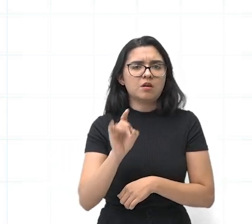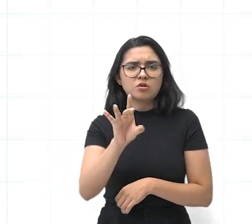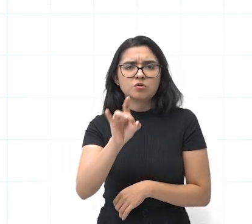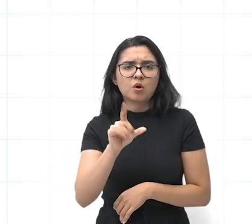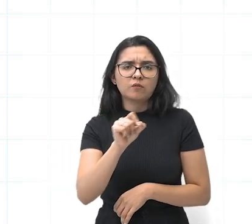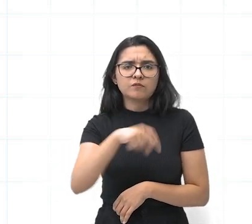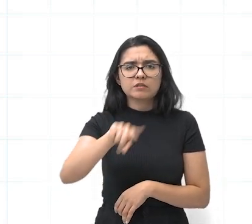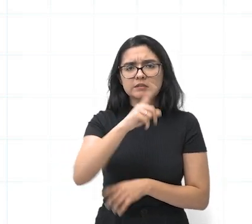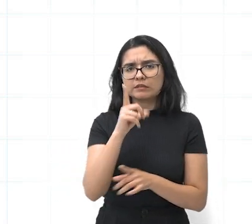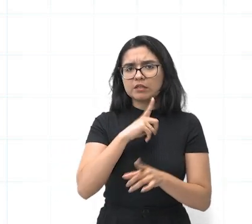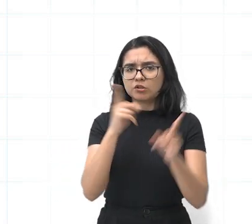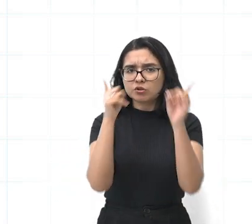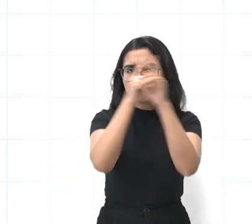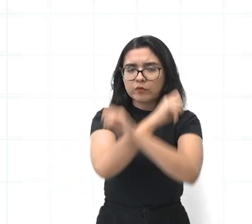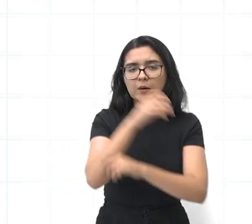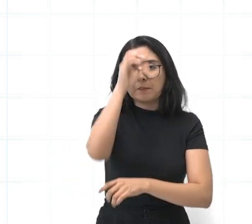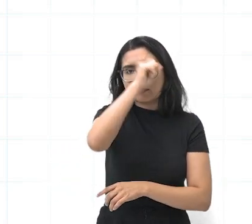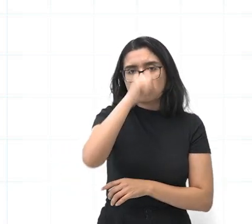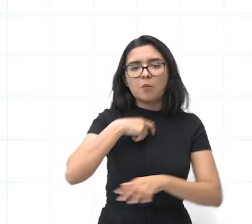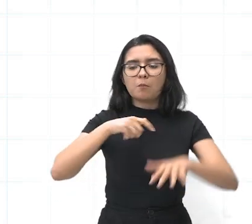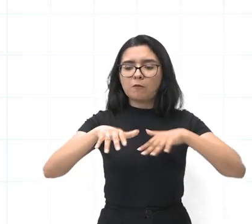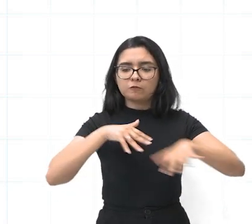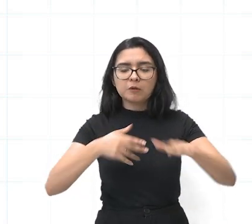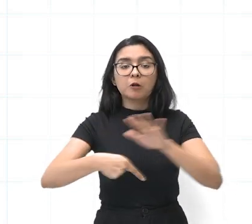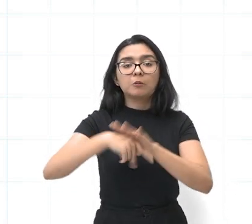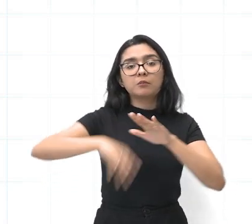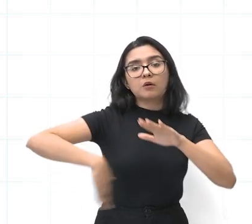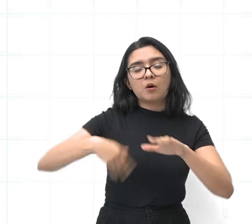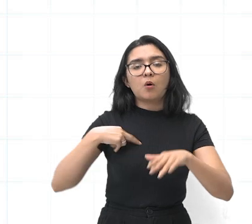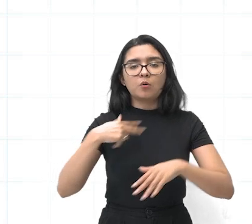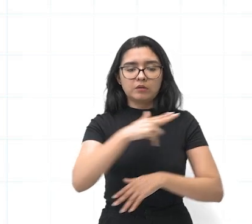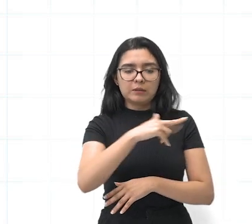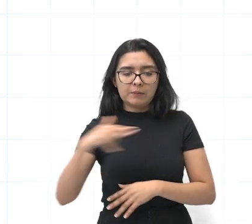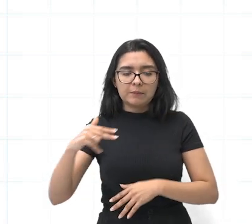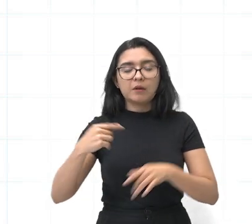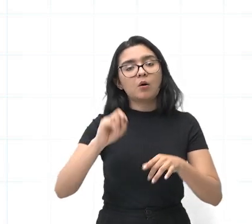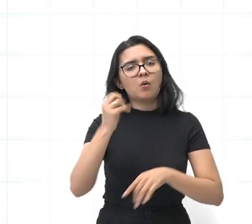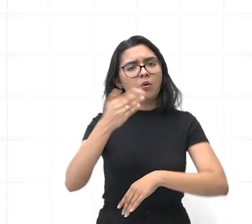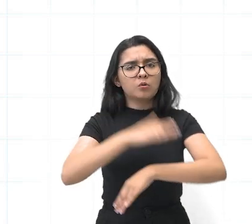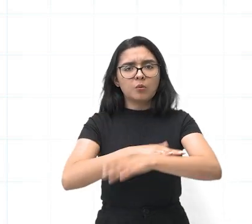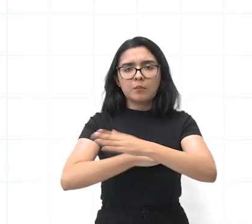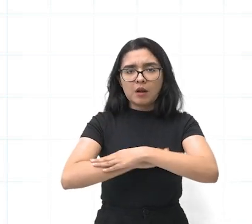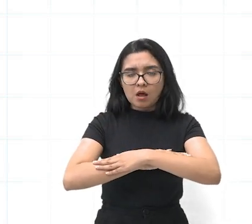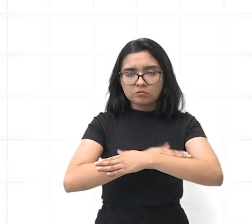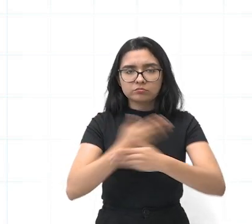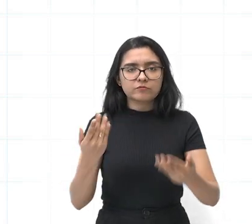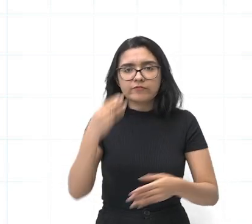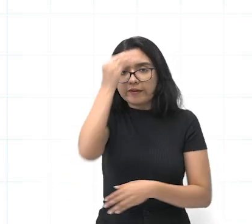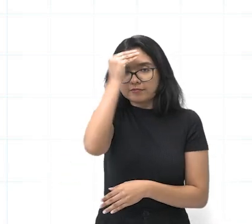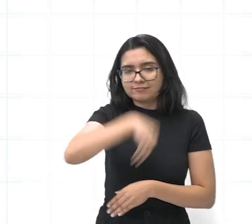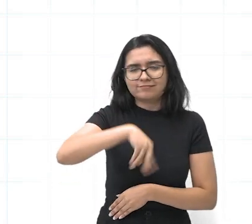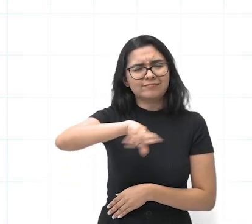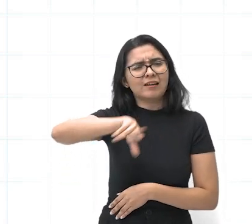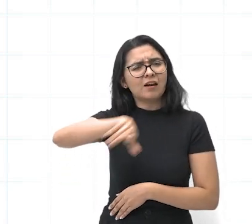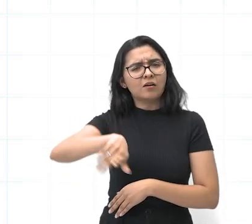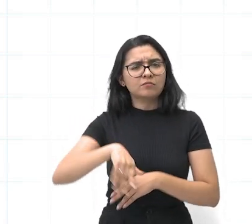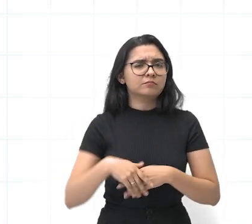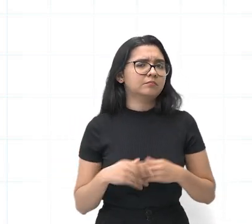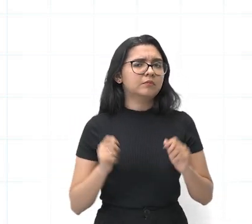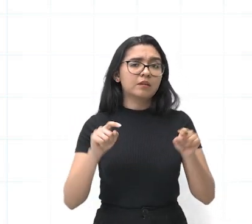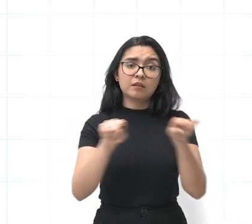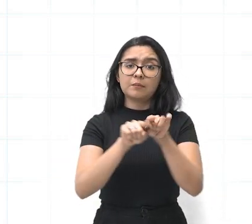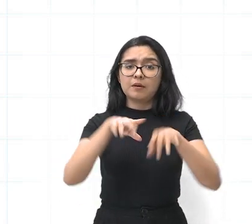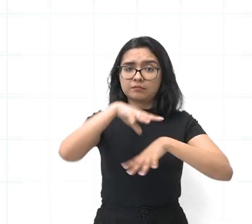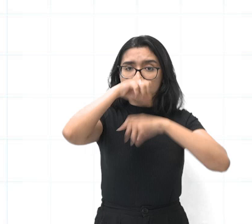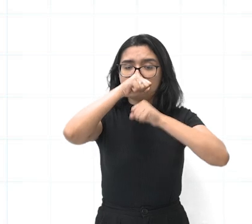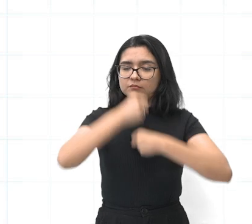porque você está com dificuldade de aprender o movimento ou da perna ou do braço que você vai desistir, ou até mesmo a